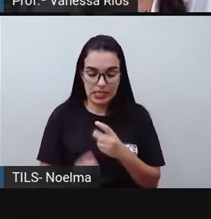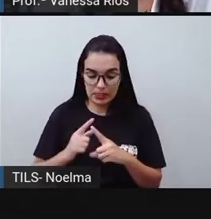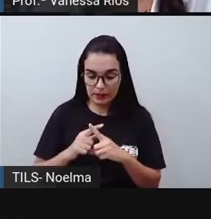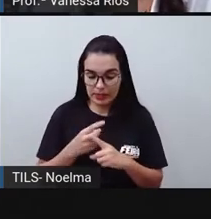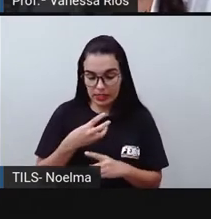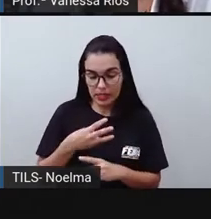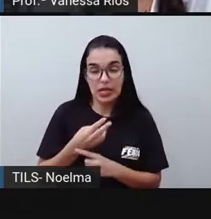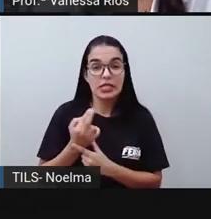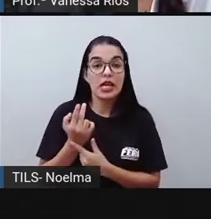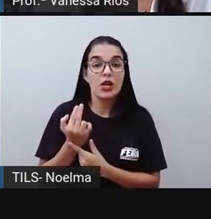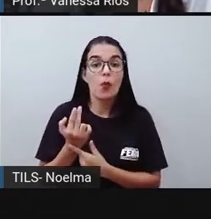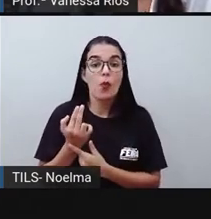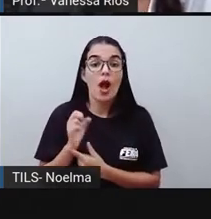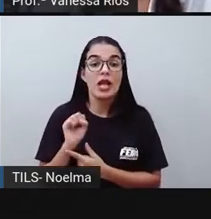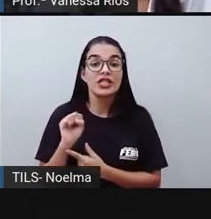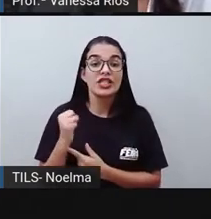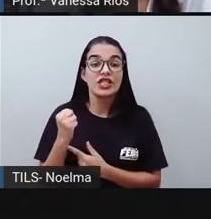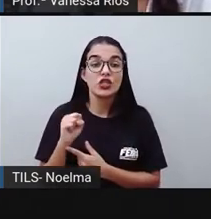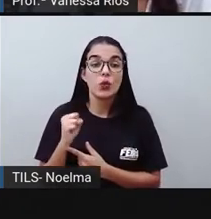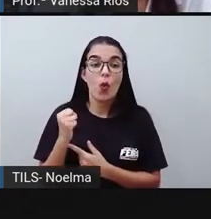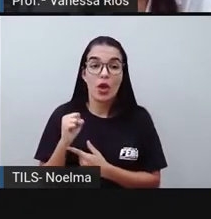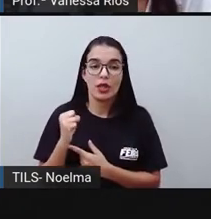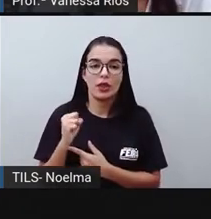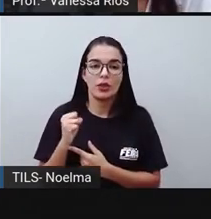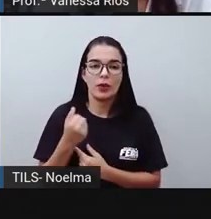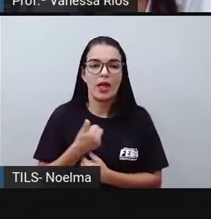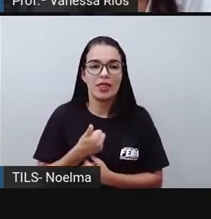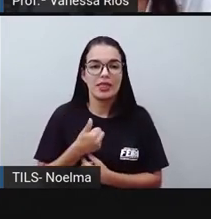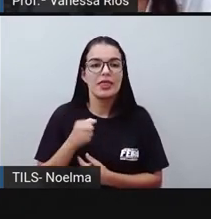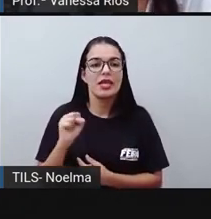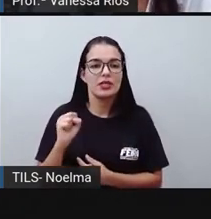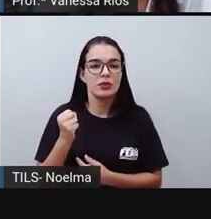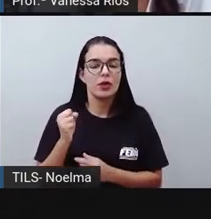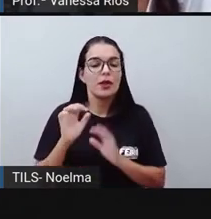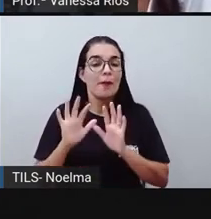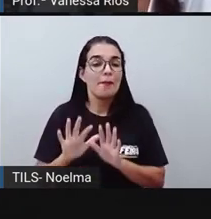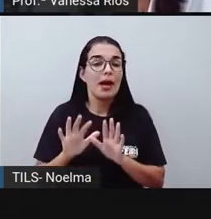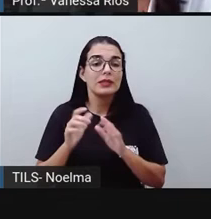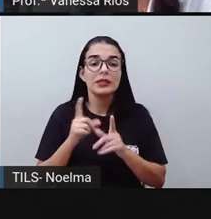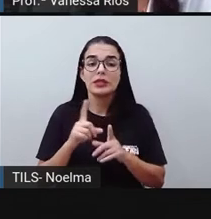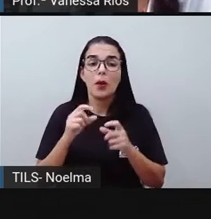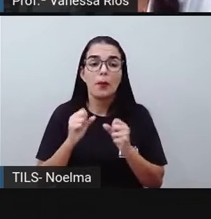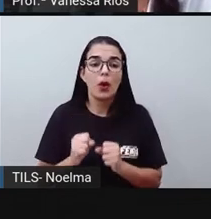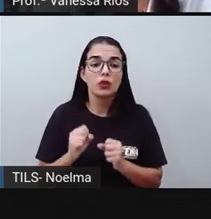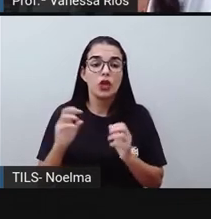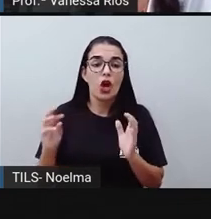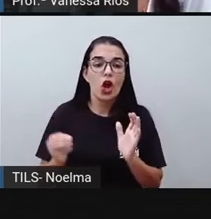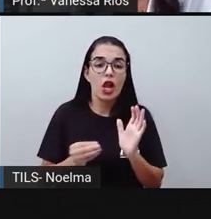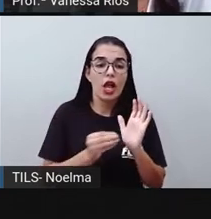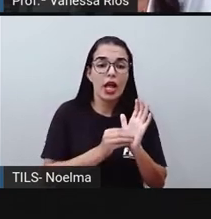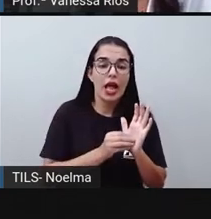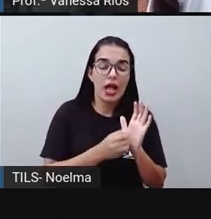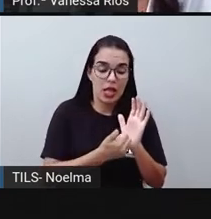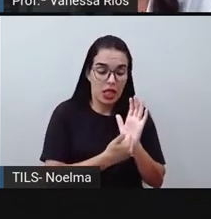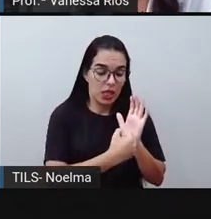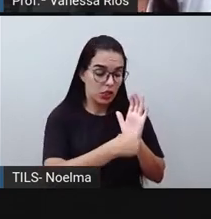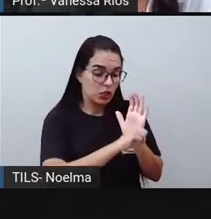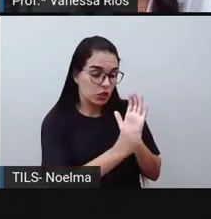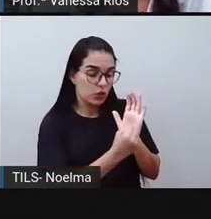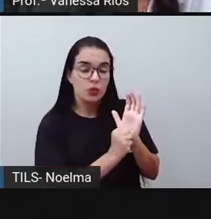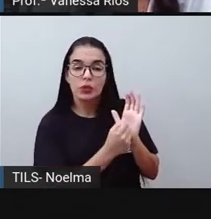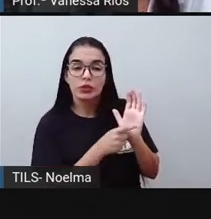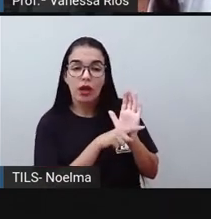vezes 3, eu encontro o resultado de 18. Mas eu não posso colocar o 18 de forma inteira